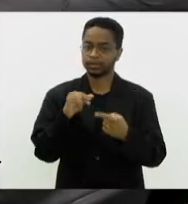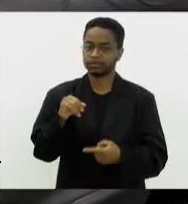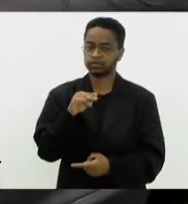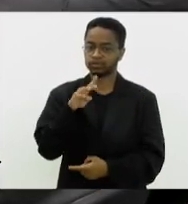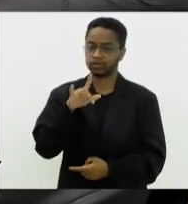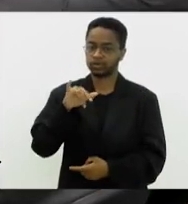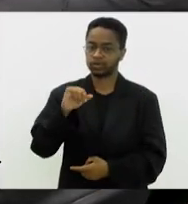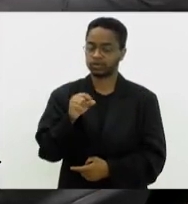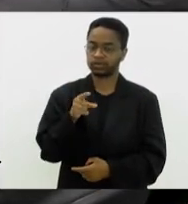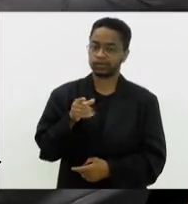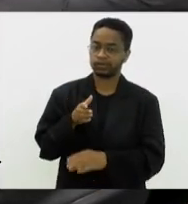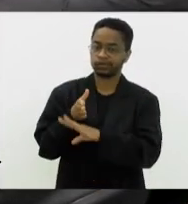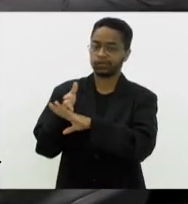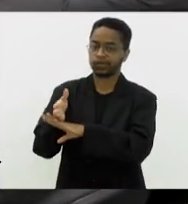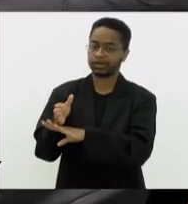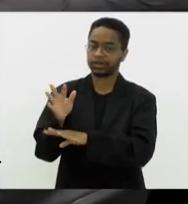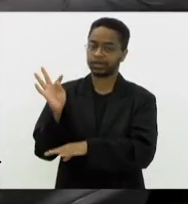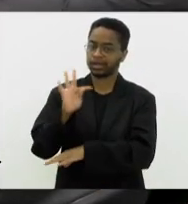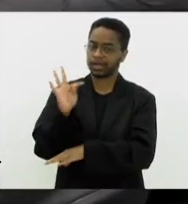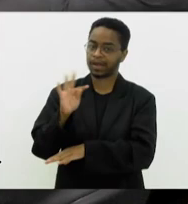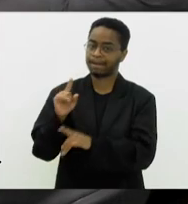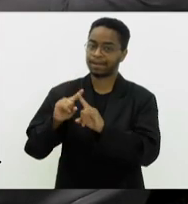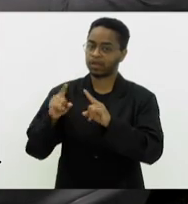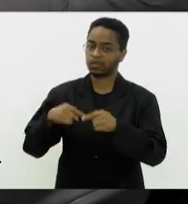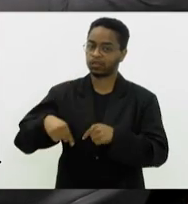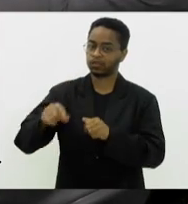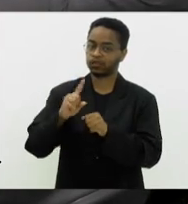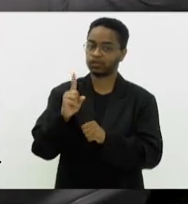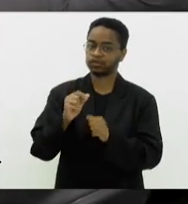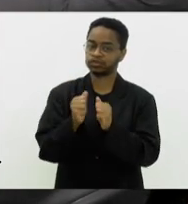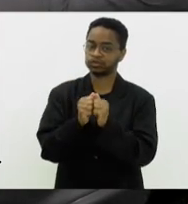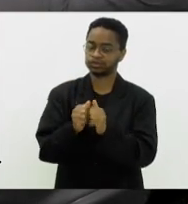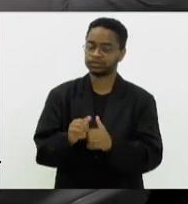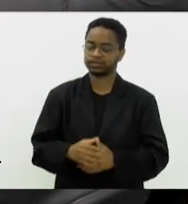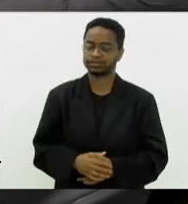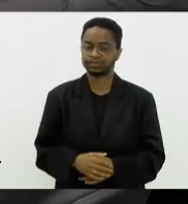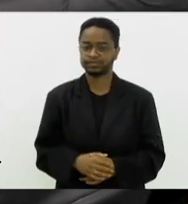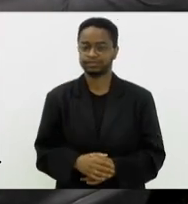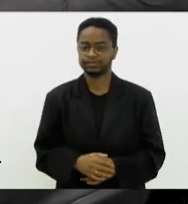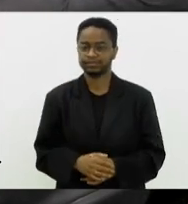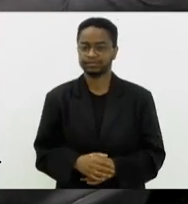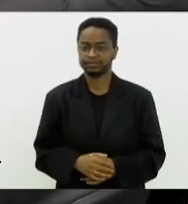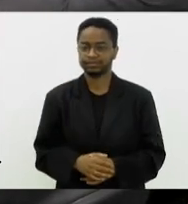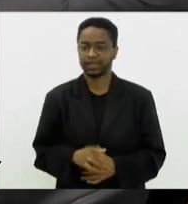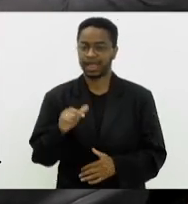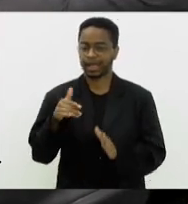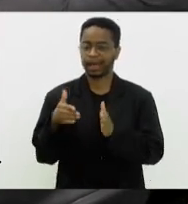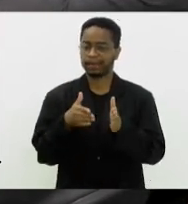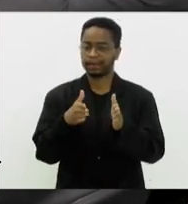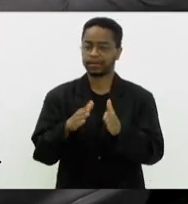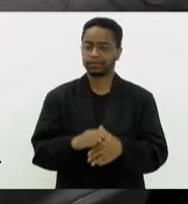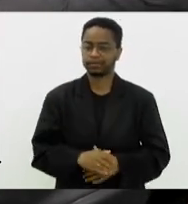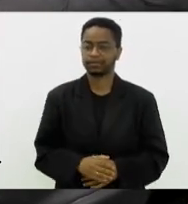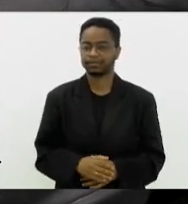a serra, estava do lado dele e não subiu junto. Imagina. É caminho, é passagem.